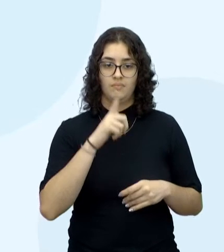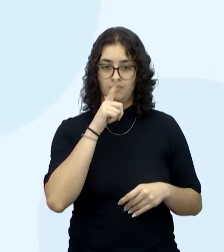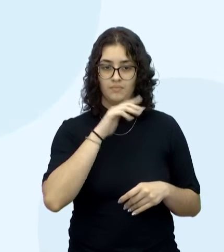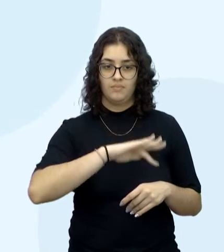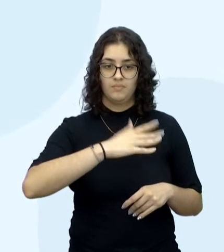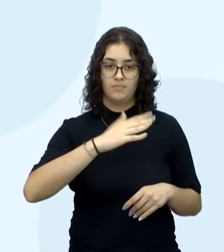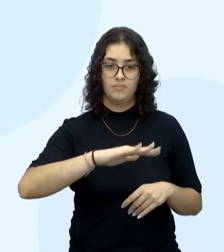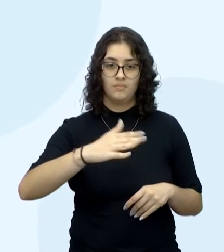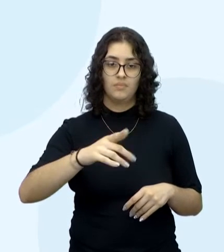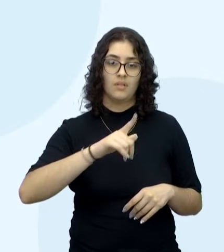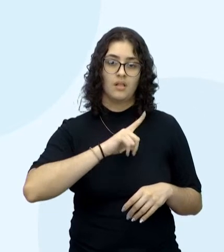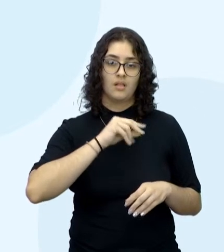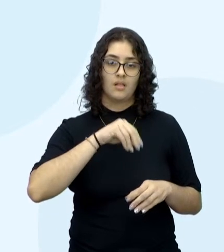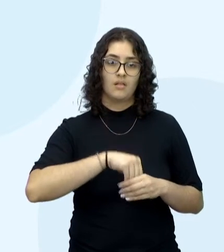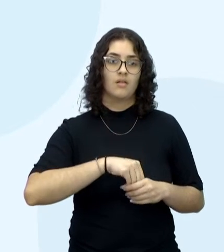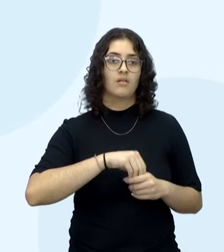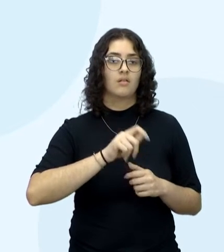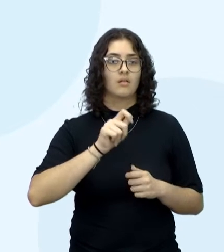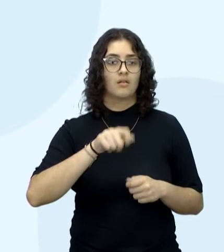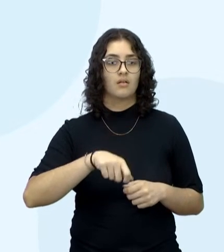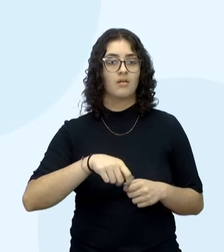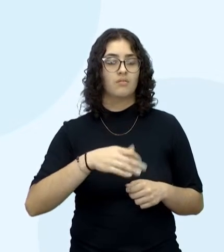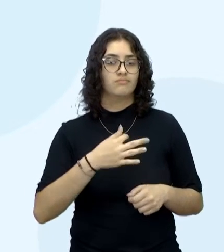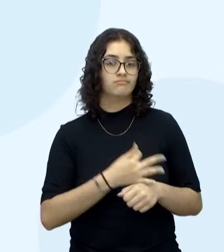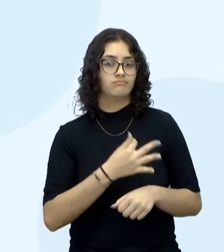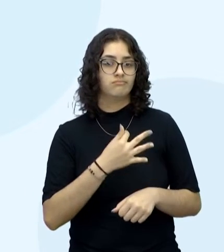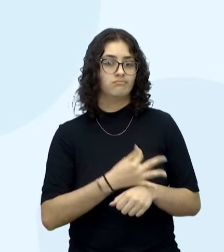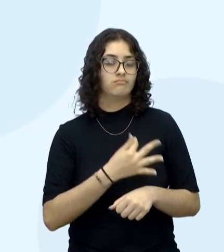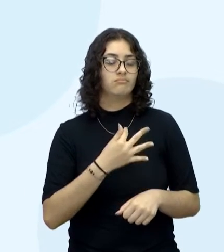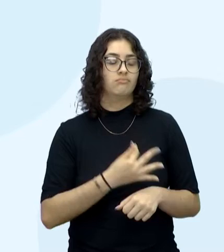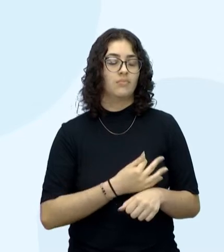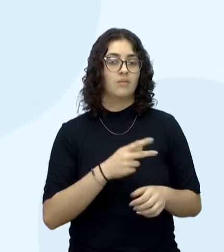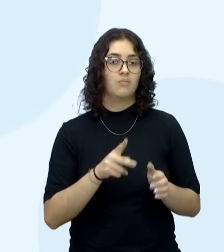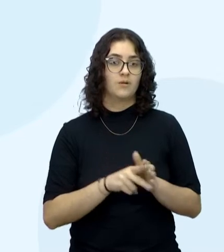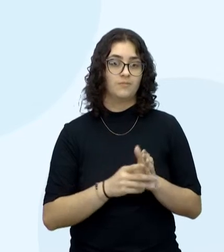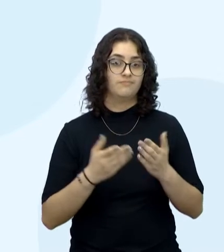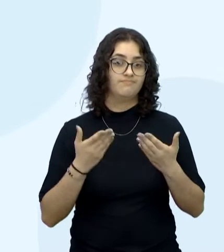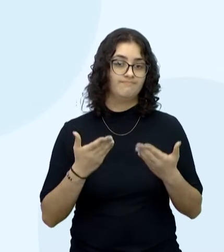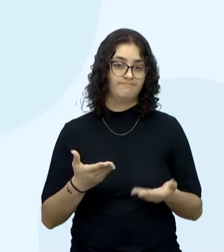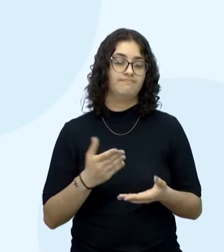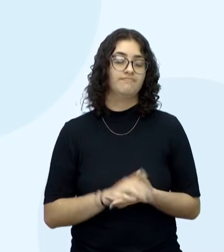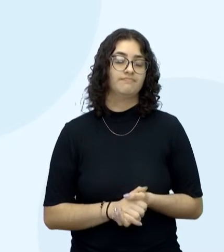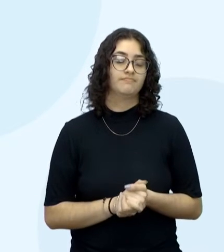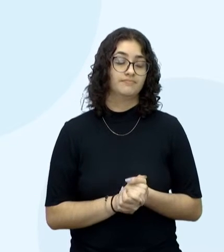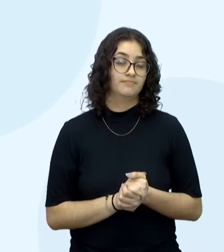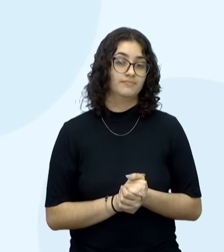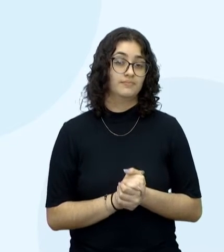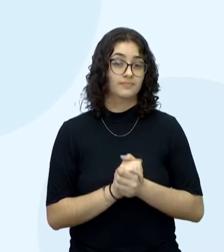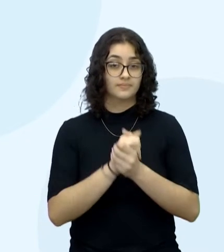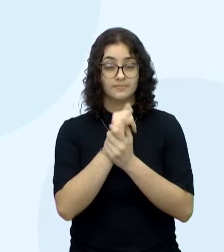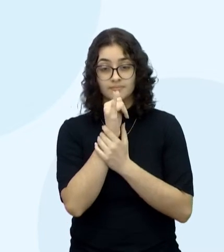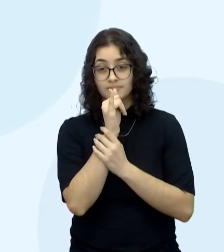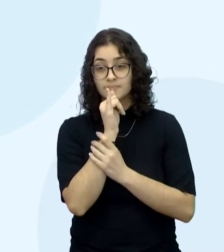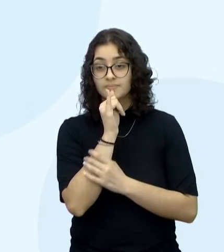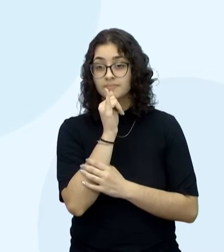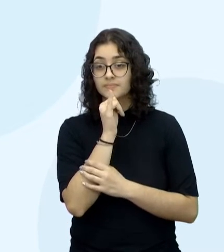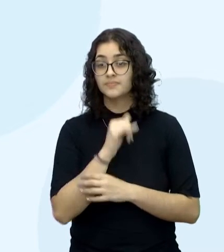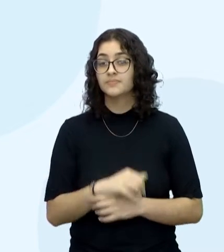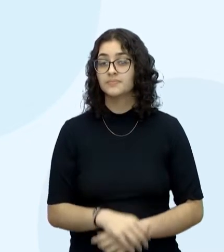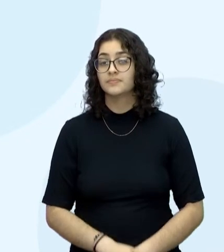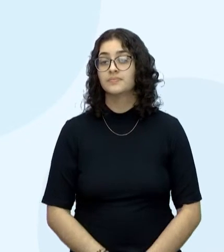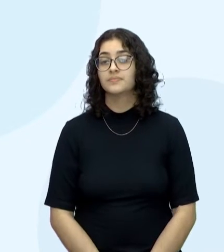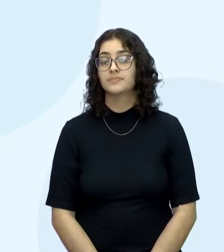contenha traços de antibiótico pode adquirir resistência a essas substâncias. Por exemplo, eu vou dar um exemplo para vocês, para vocês